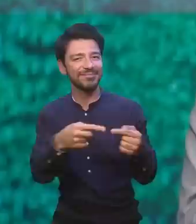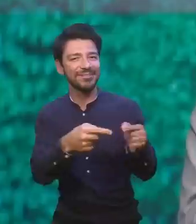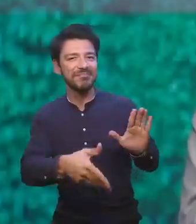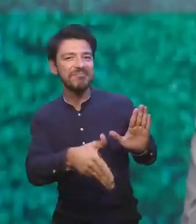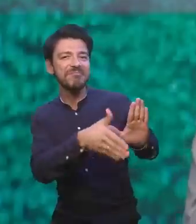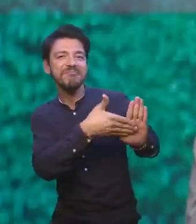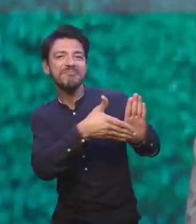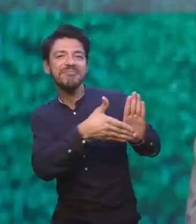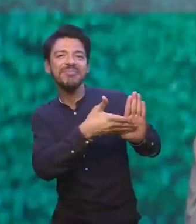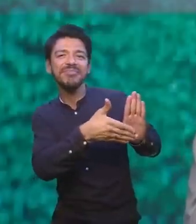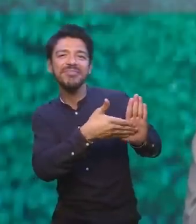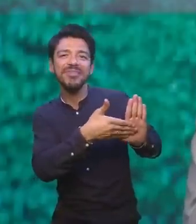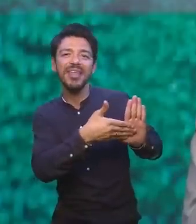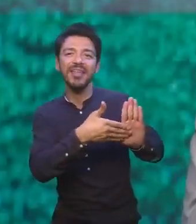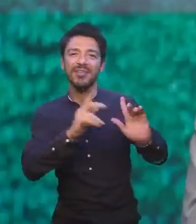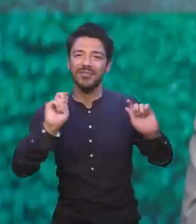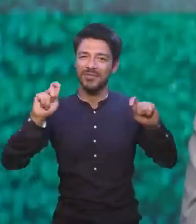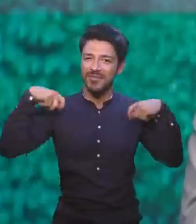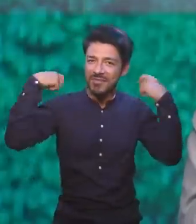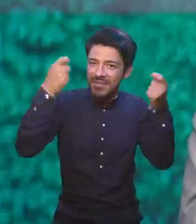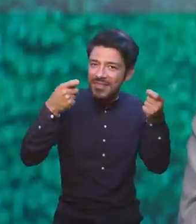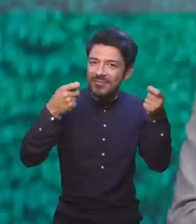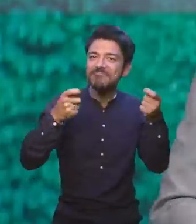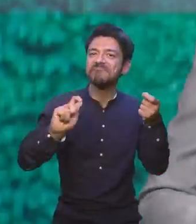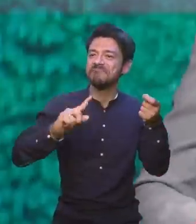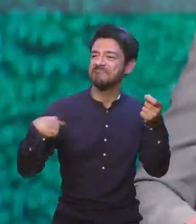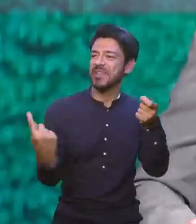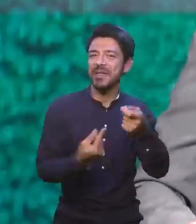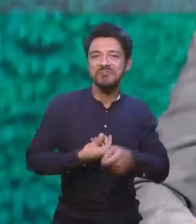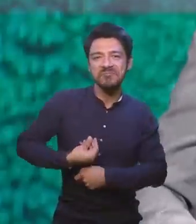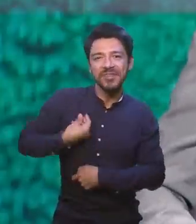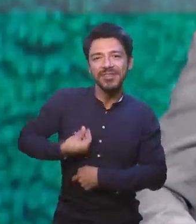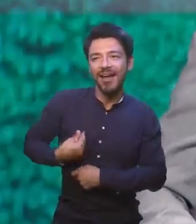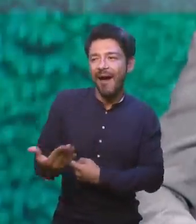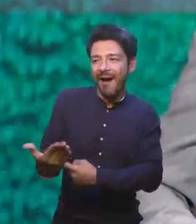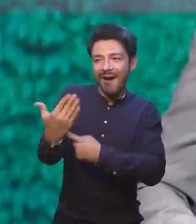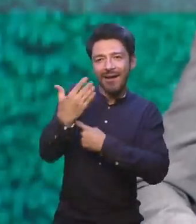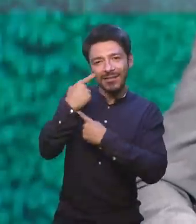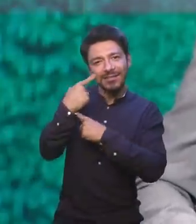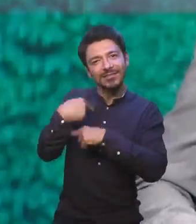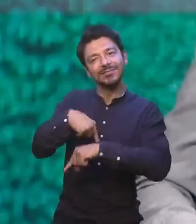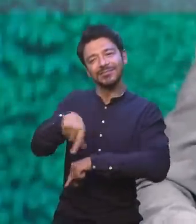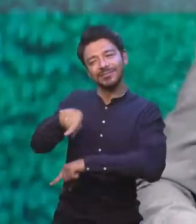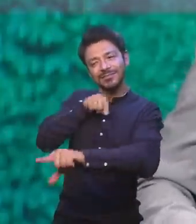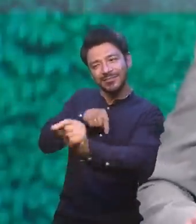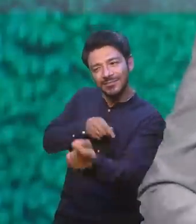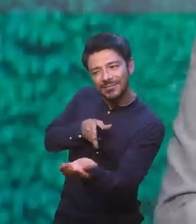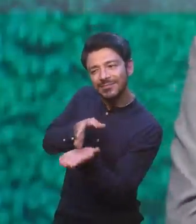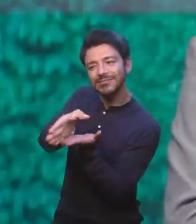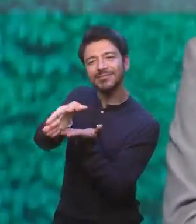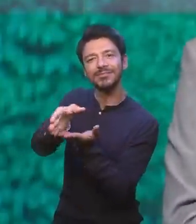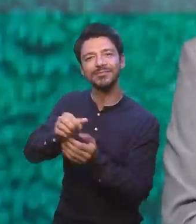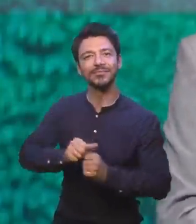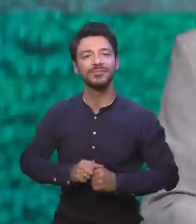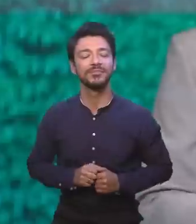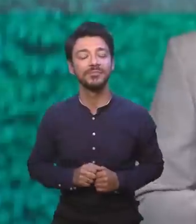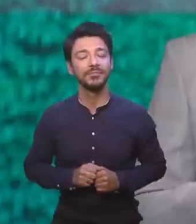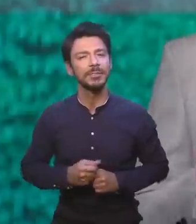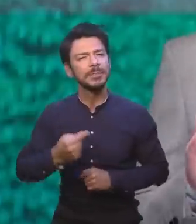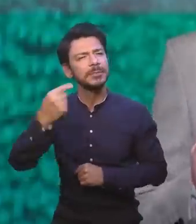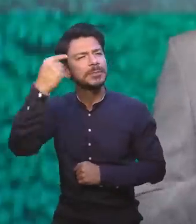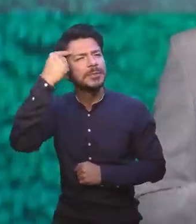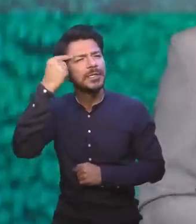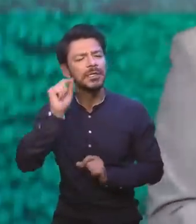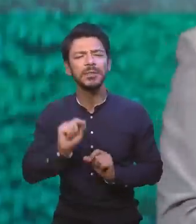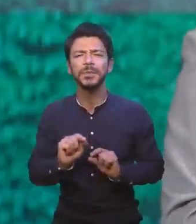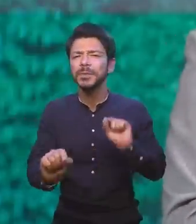vida vai nos apresentando. E quando nós falamos, é claro, do método, é uma pergunta nos vem à mente. Ok, o